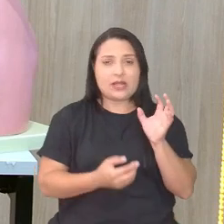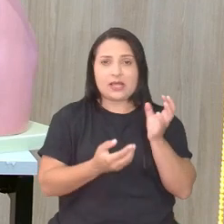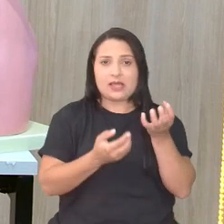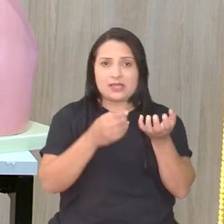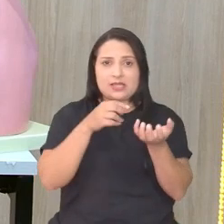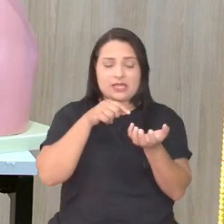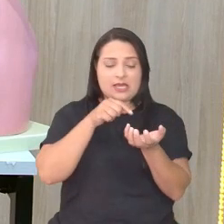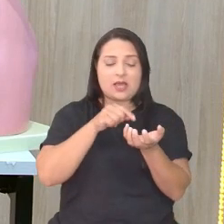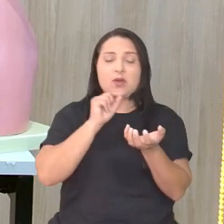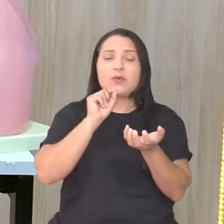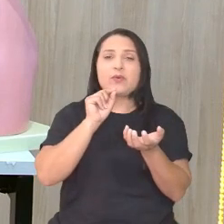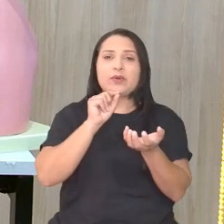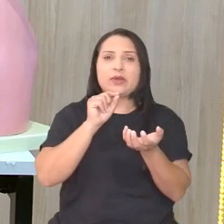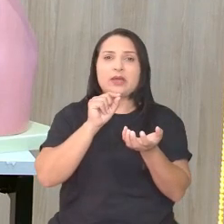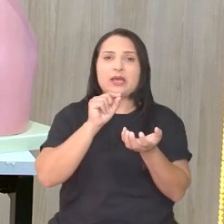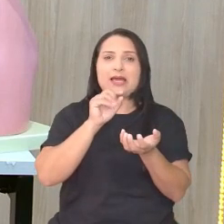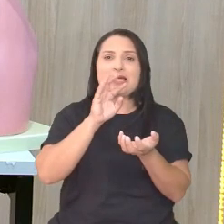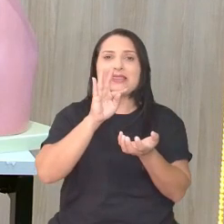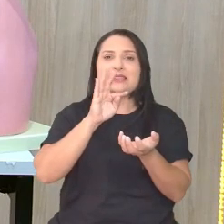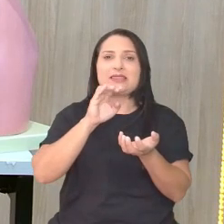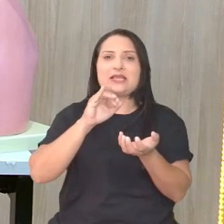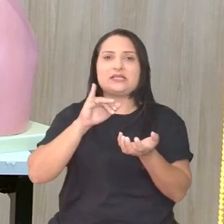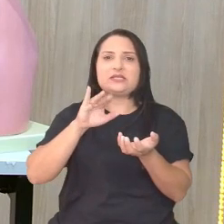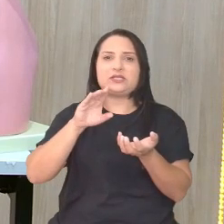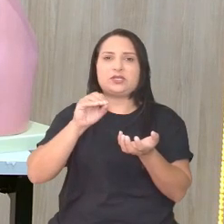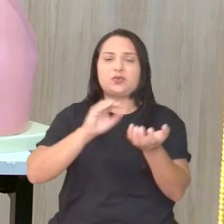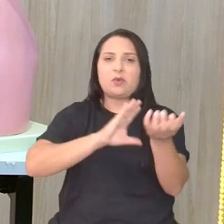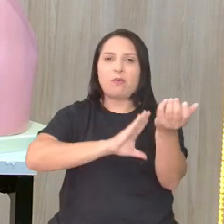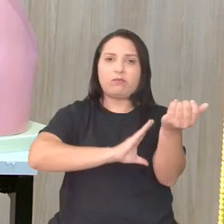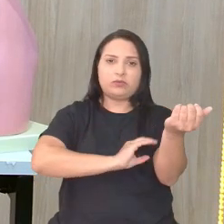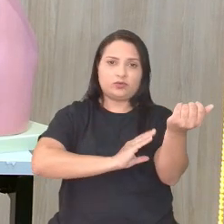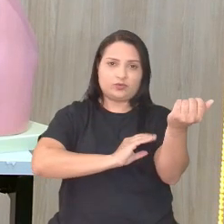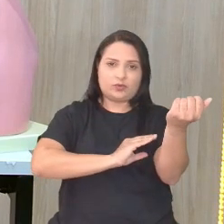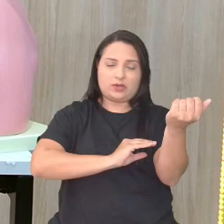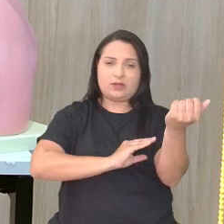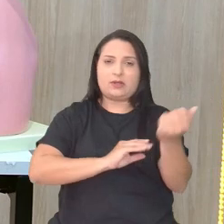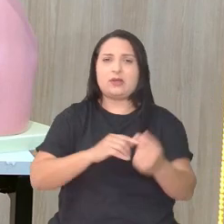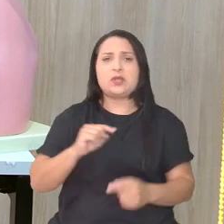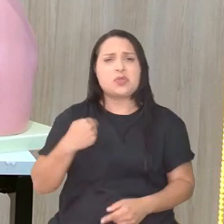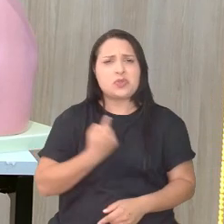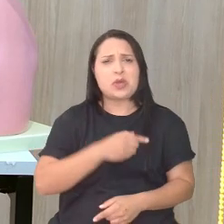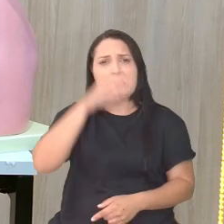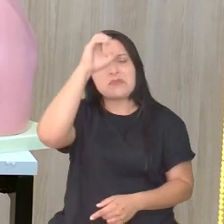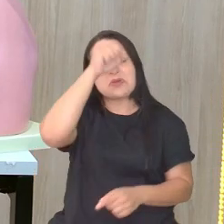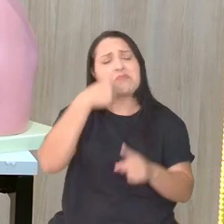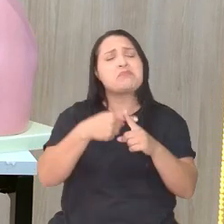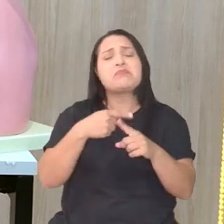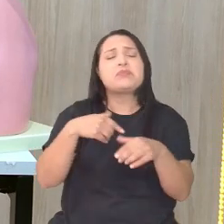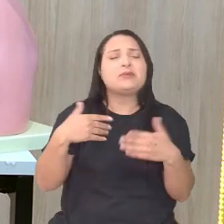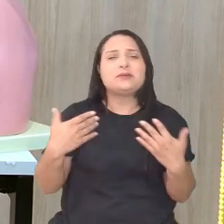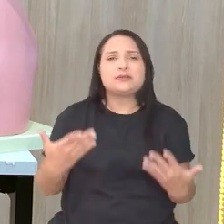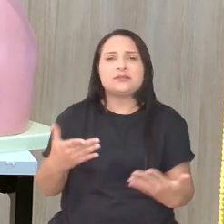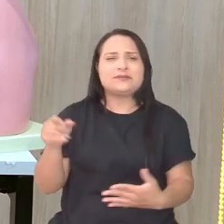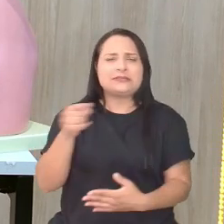ele é formado de um tecido muscular, e a gente vai saber por quê, né? Será que vocês conseguem identificar